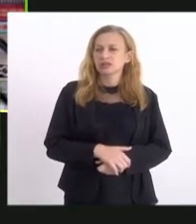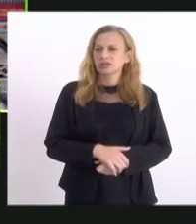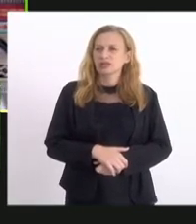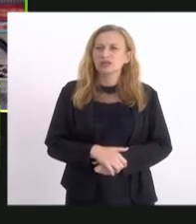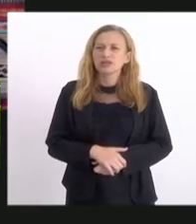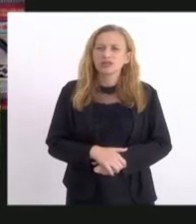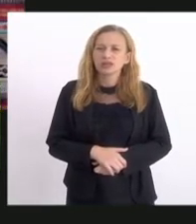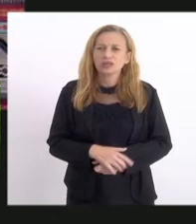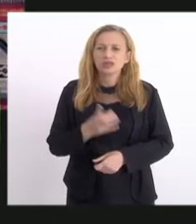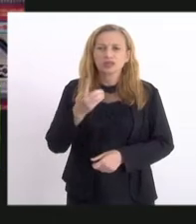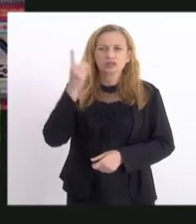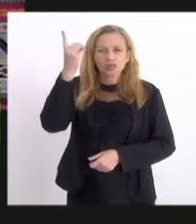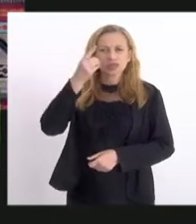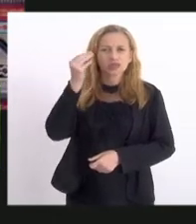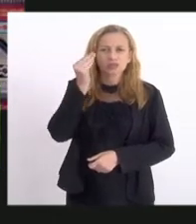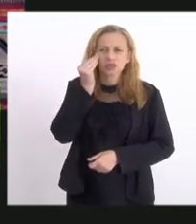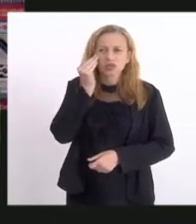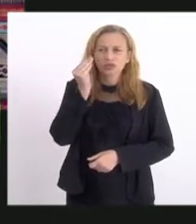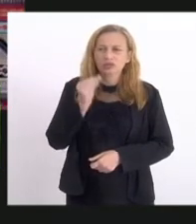Sada Mônica,